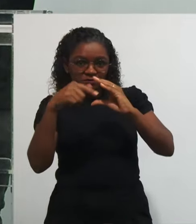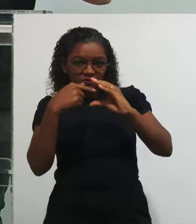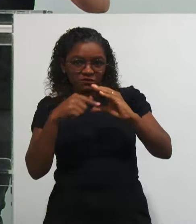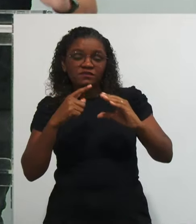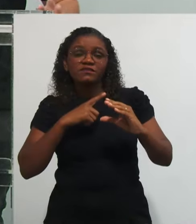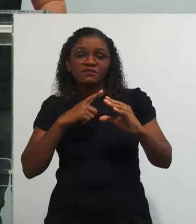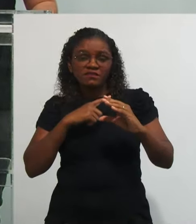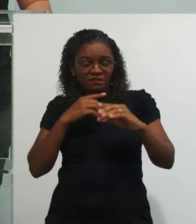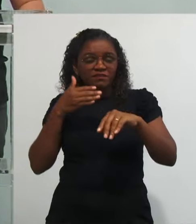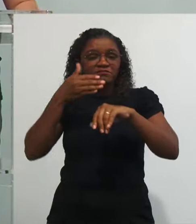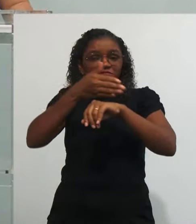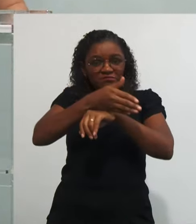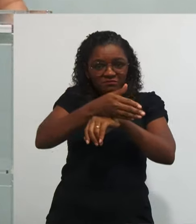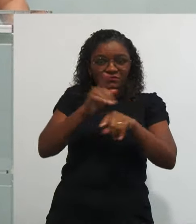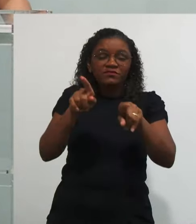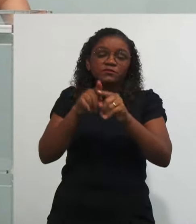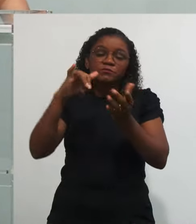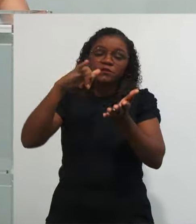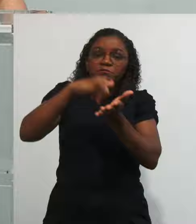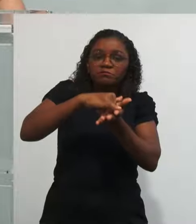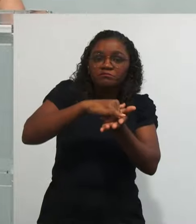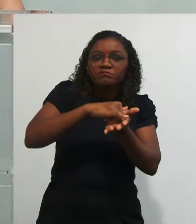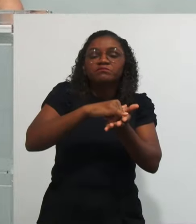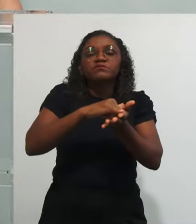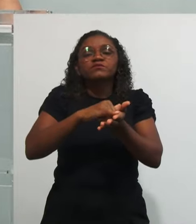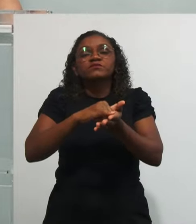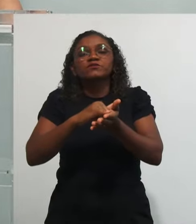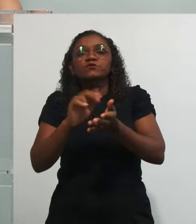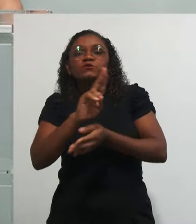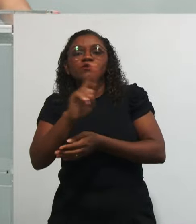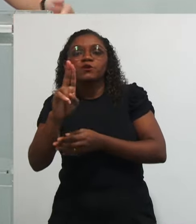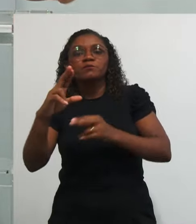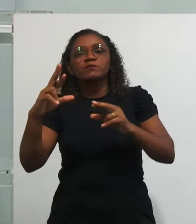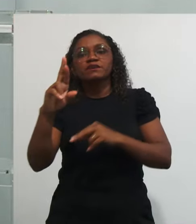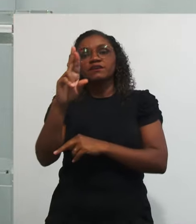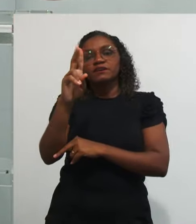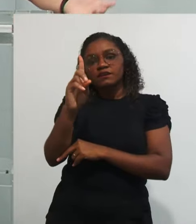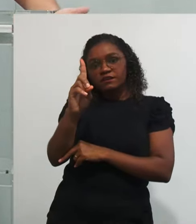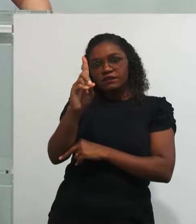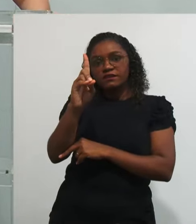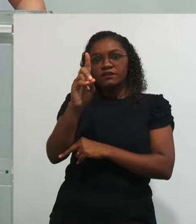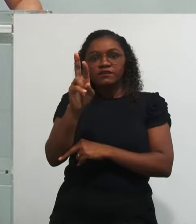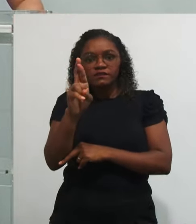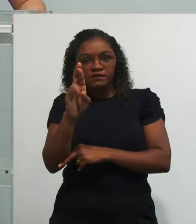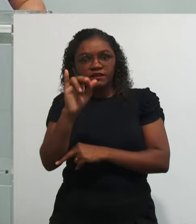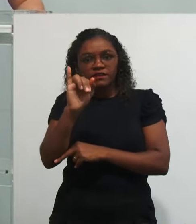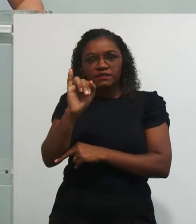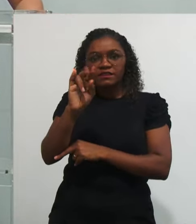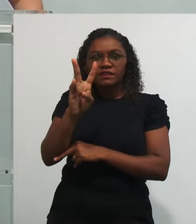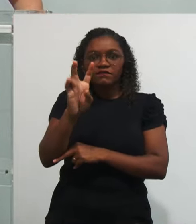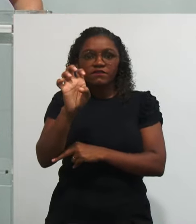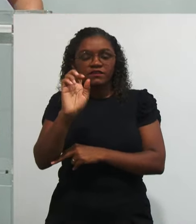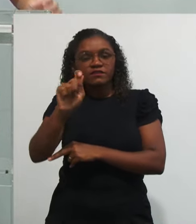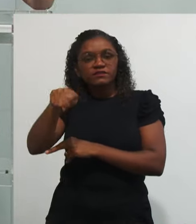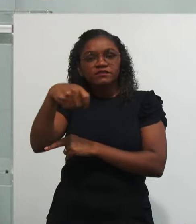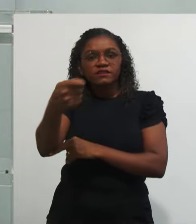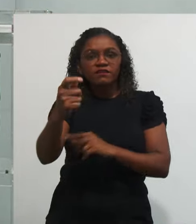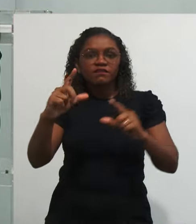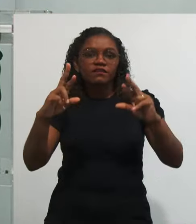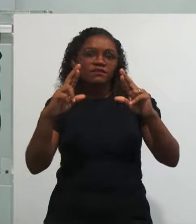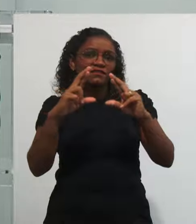você também tem acesso a um aplicativo ou uma ferramenta chamado drive né o famoso Google Drive Onde você consegue salvar